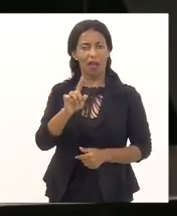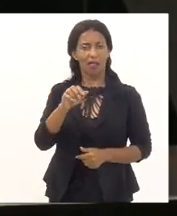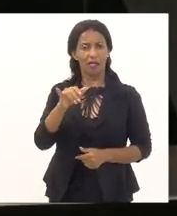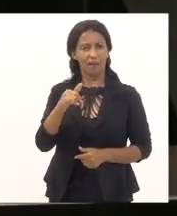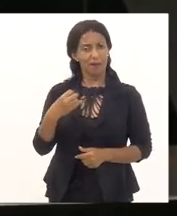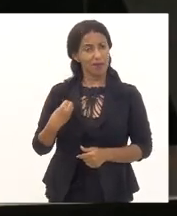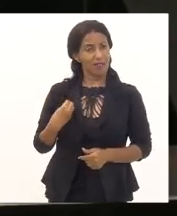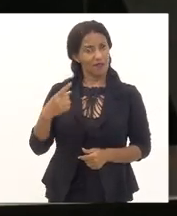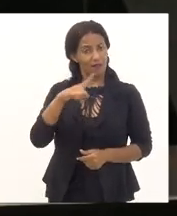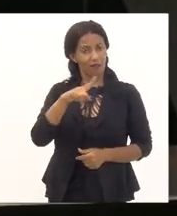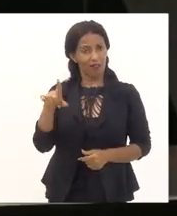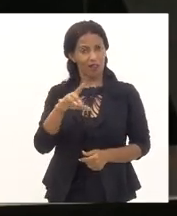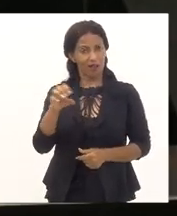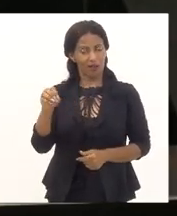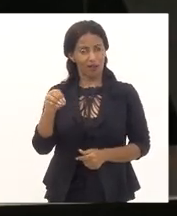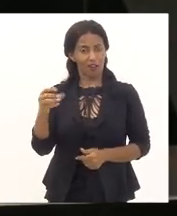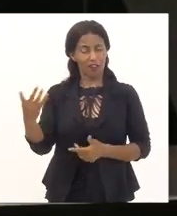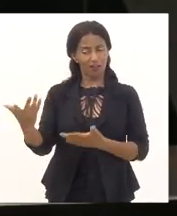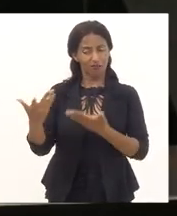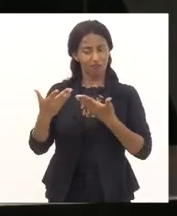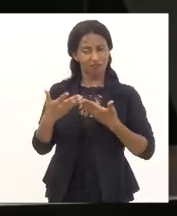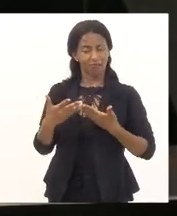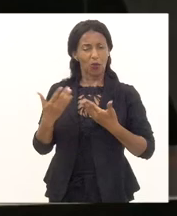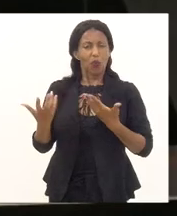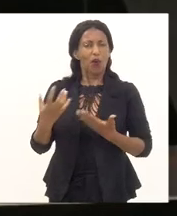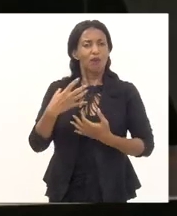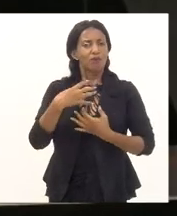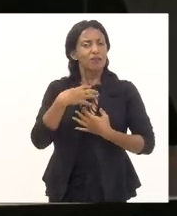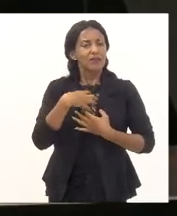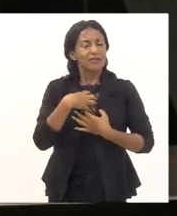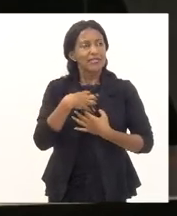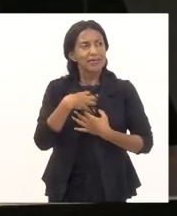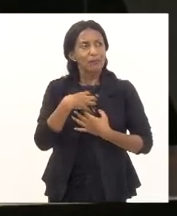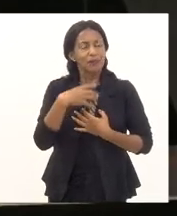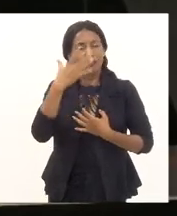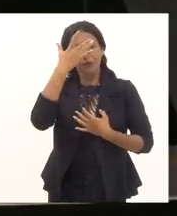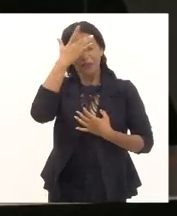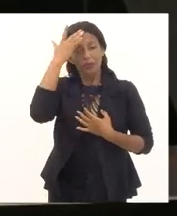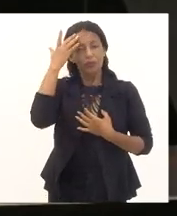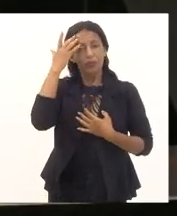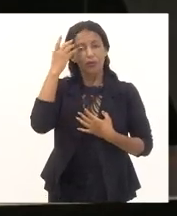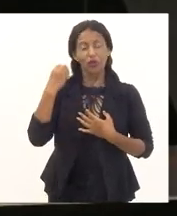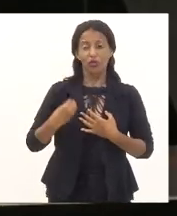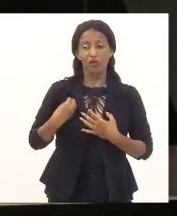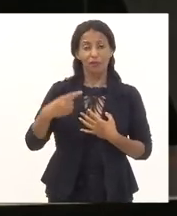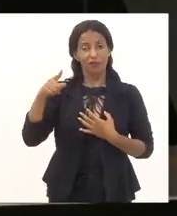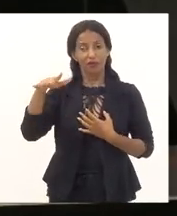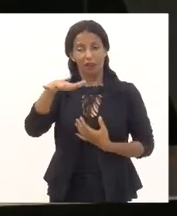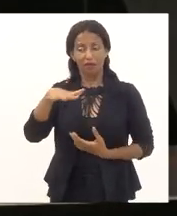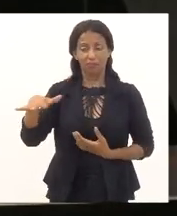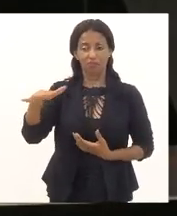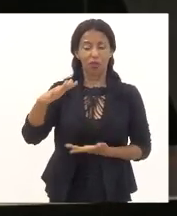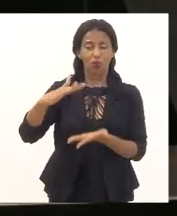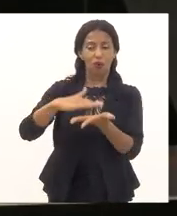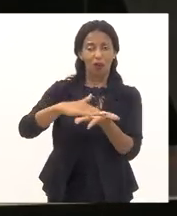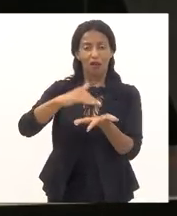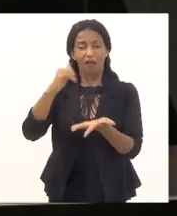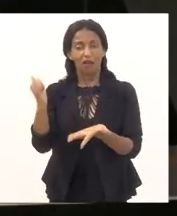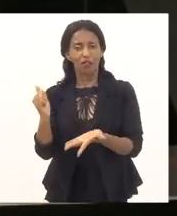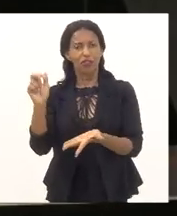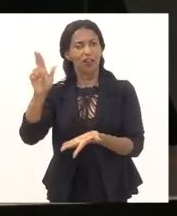mora na Zona Oeste, que me retratou qual era o sentimento dos moradores da Zona Oeste com a retirada